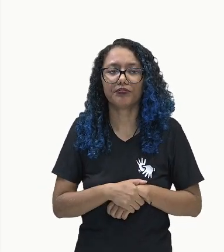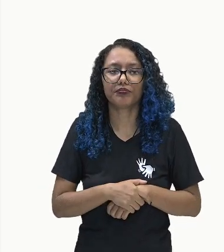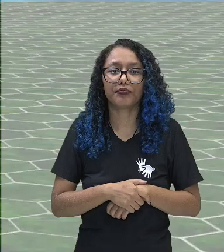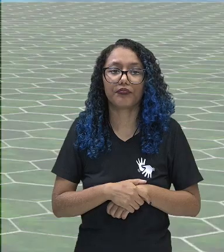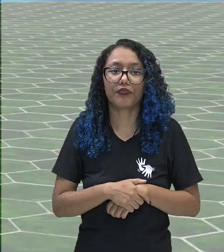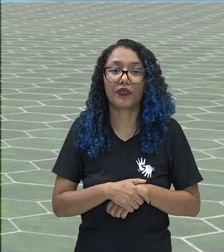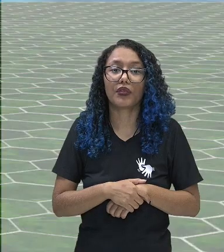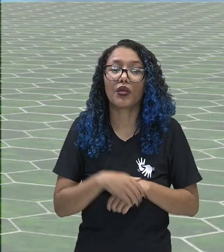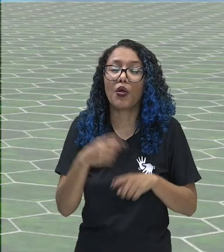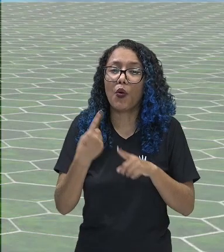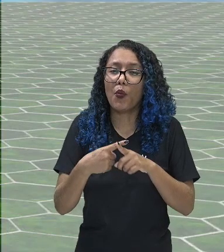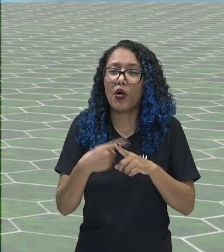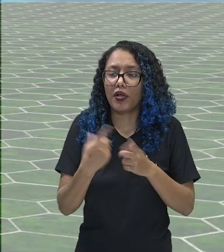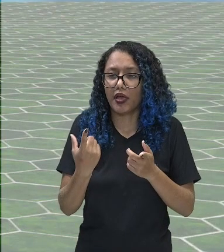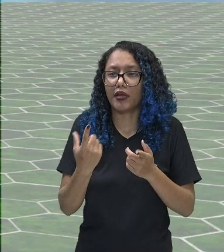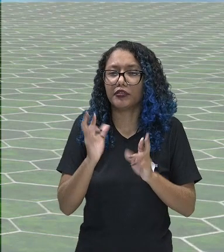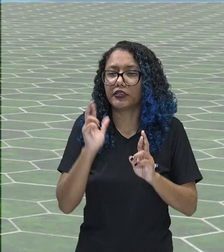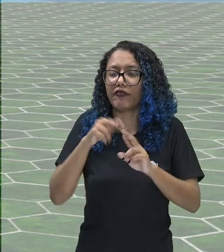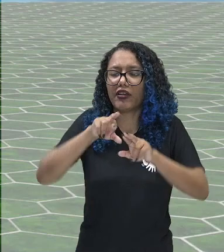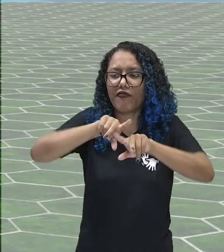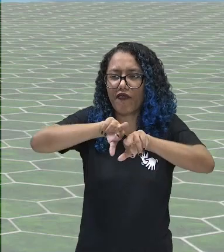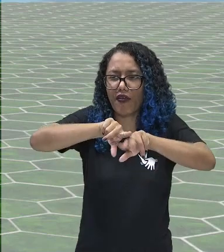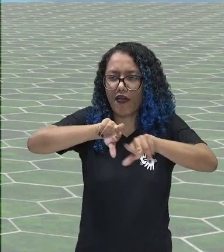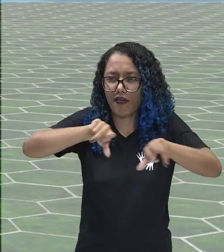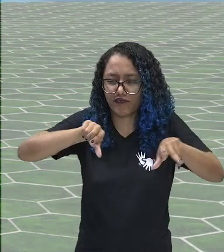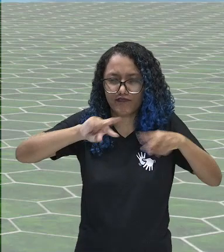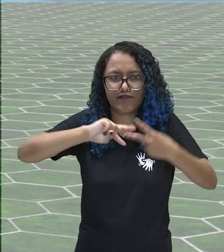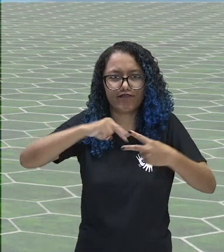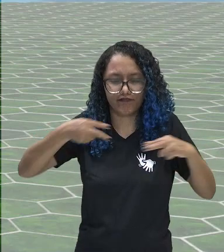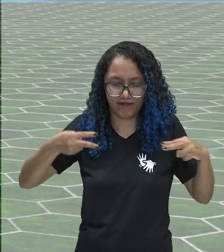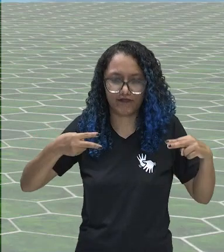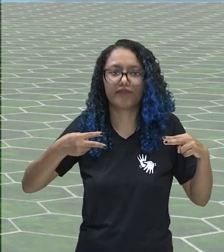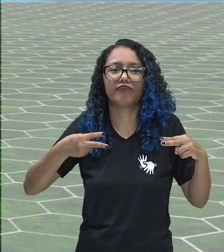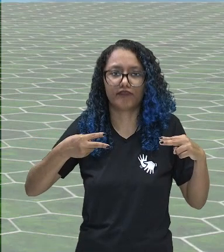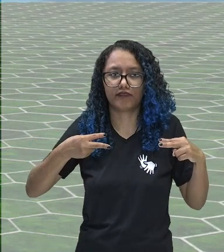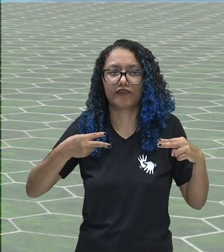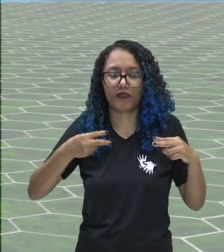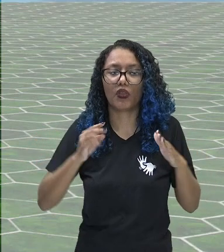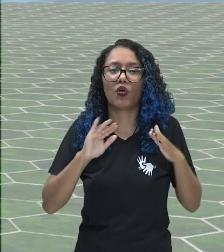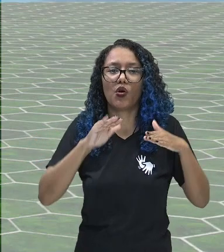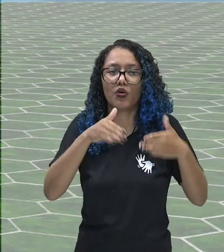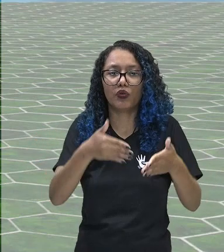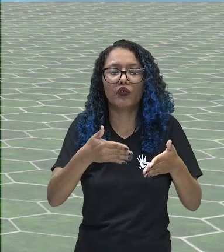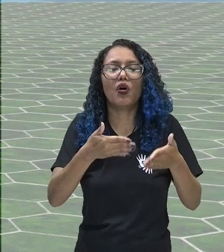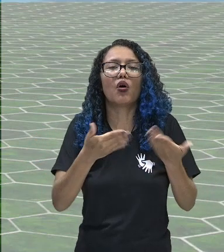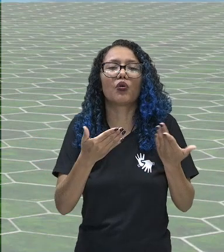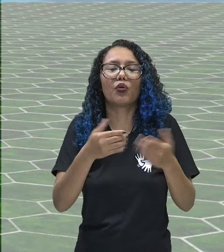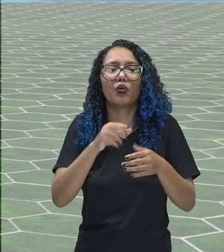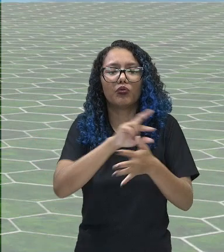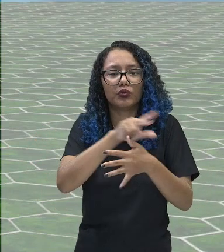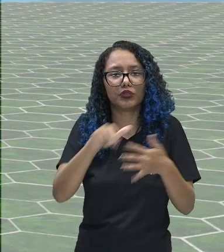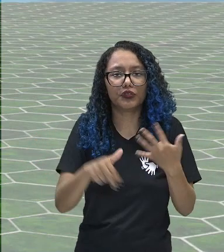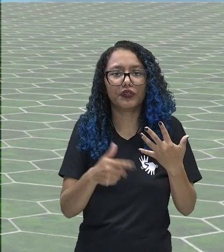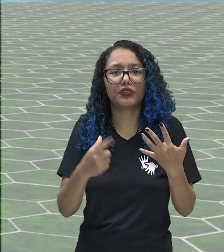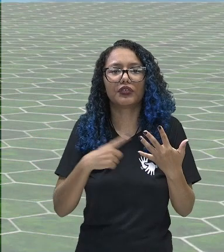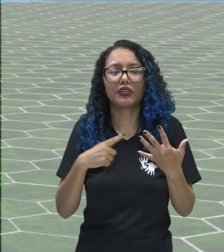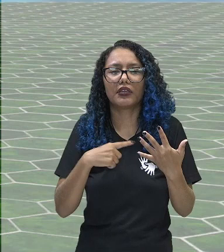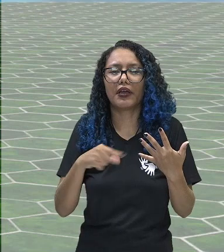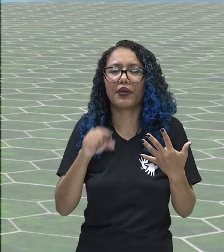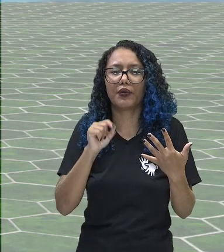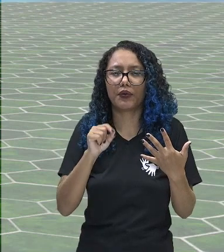à variabilidade genética para aqueles indivíduos, aquelas espécies que